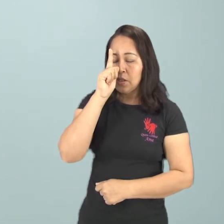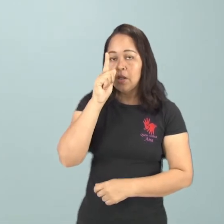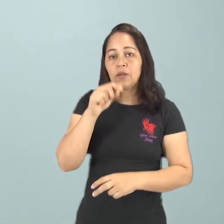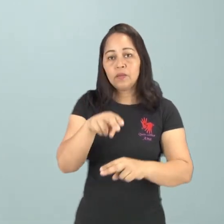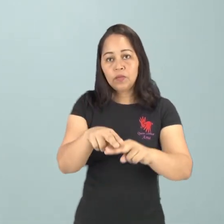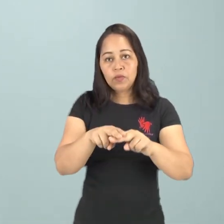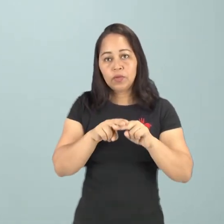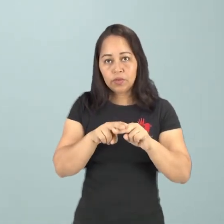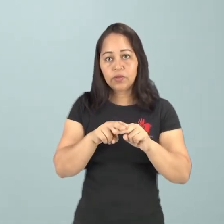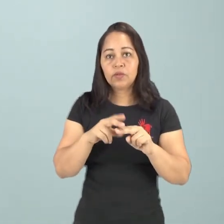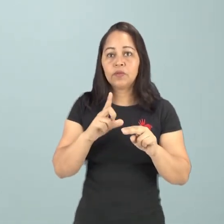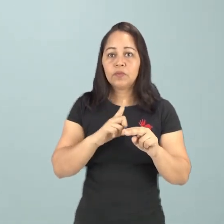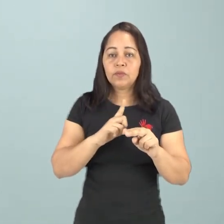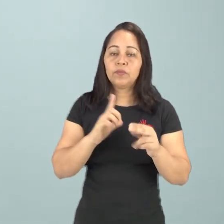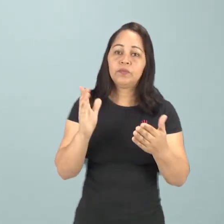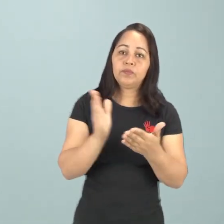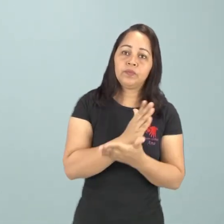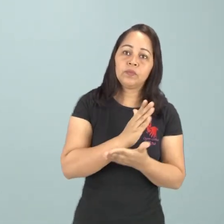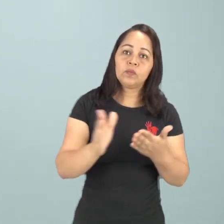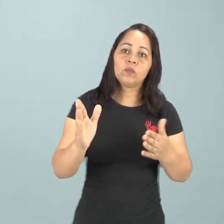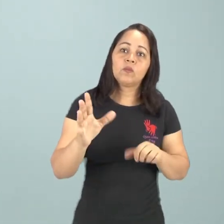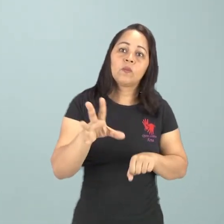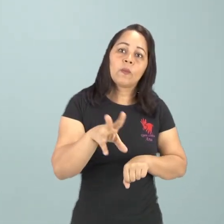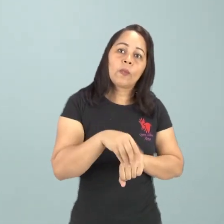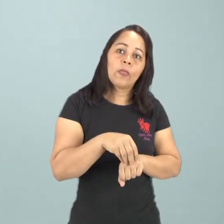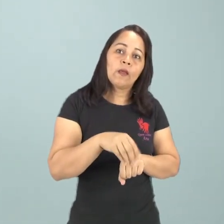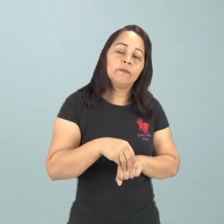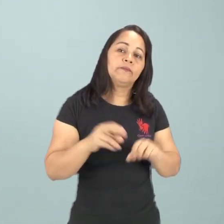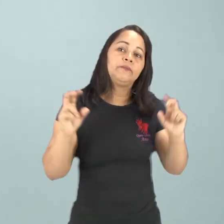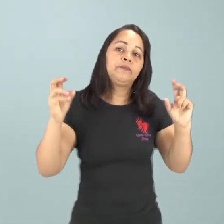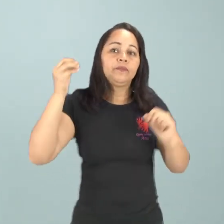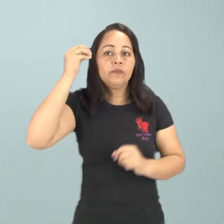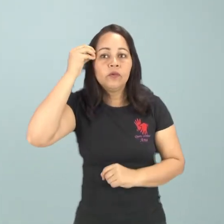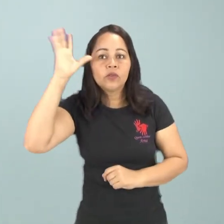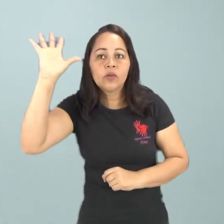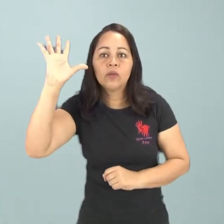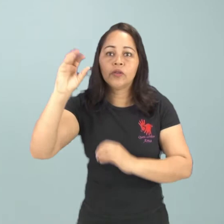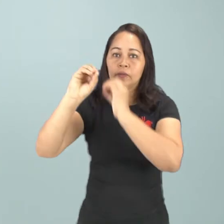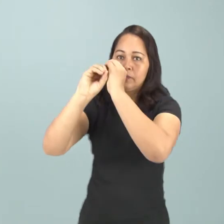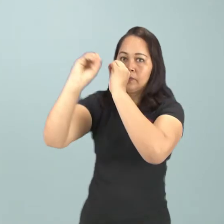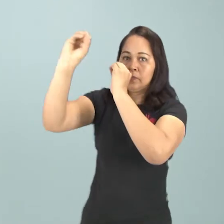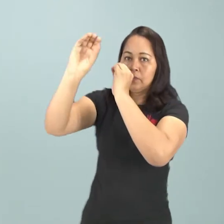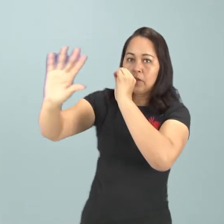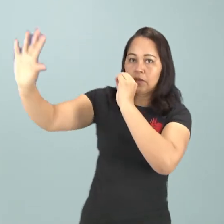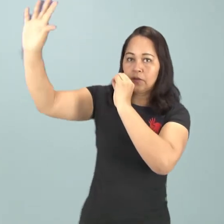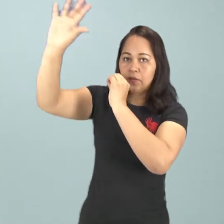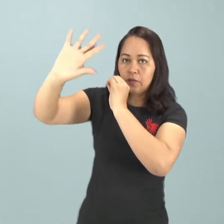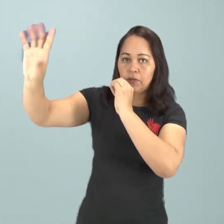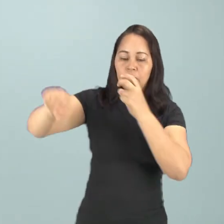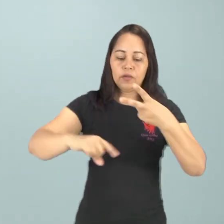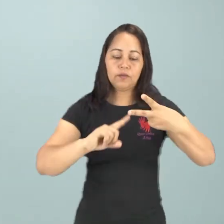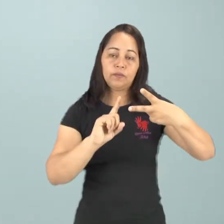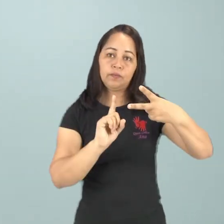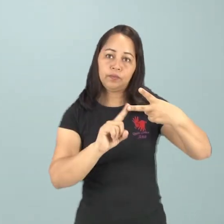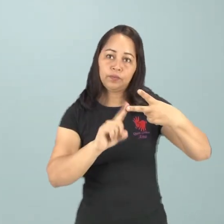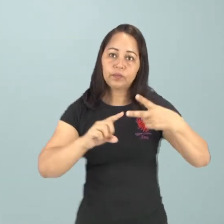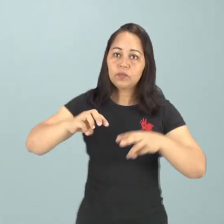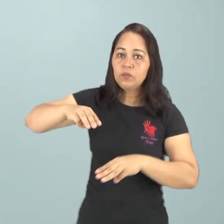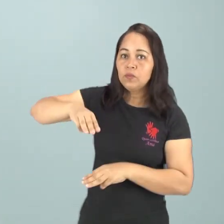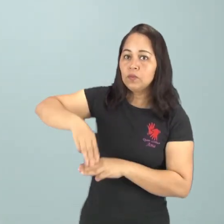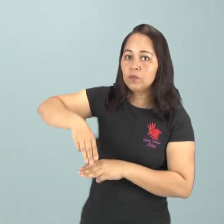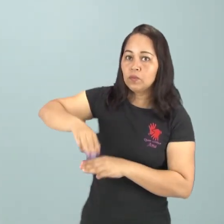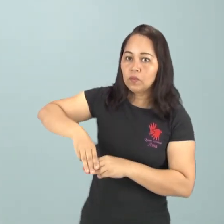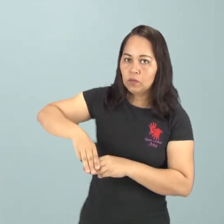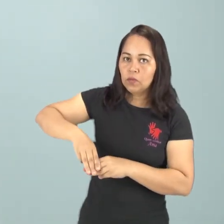formalizou-se alguns conhecimentos que nós temos hoje sobre a astronomia e sobre a matemática. E quando se